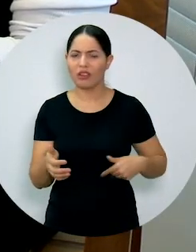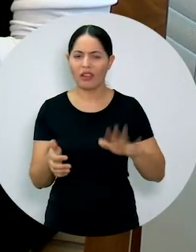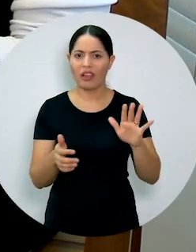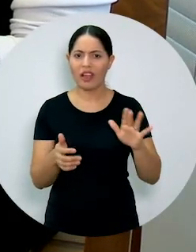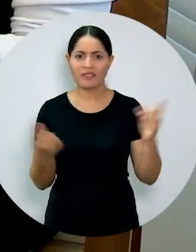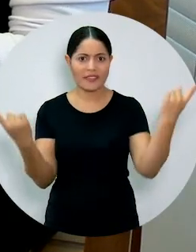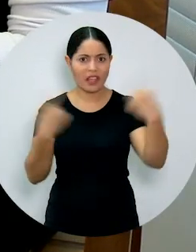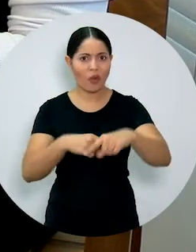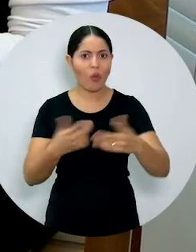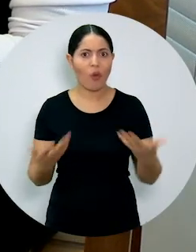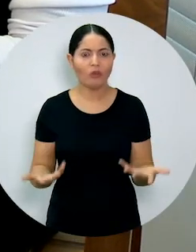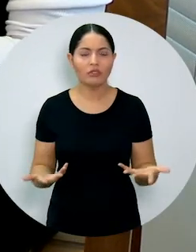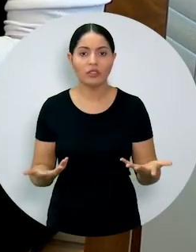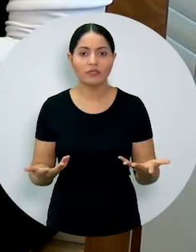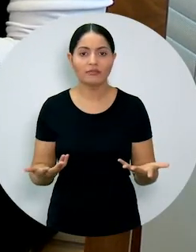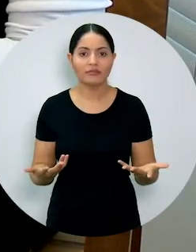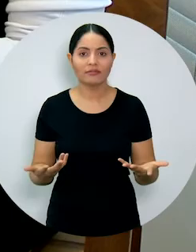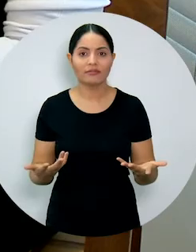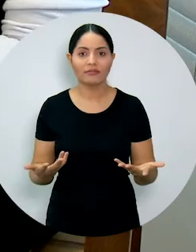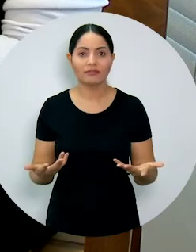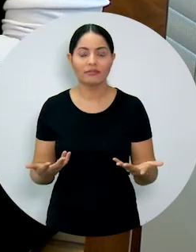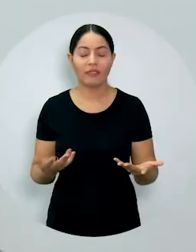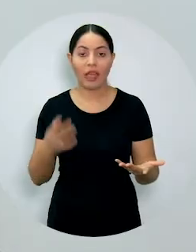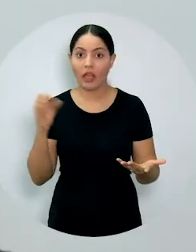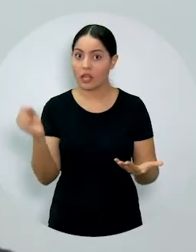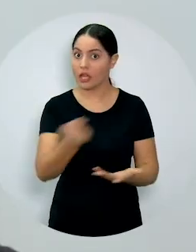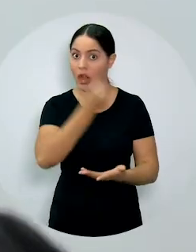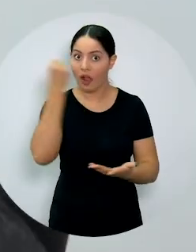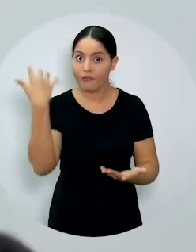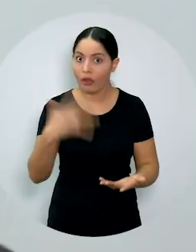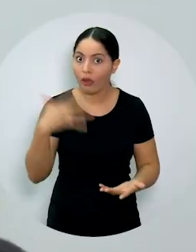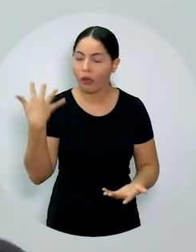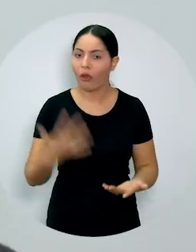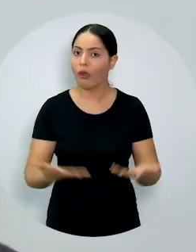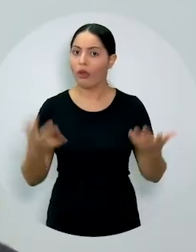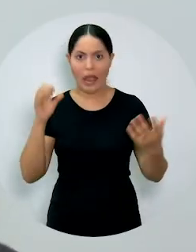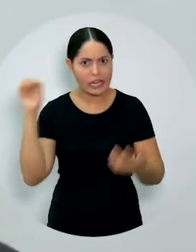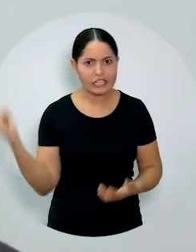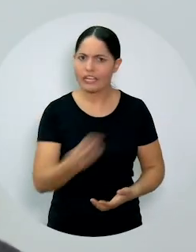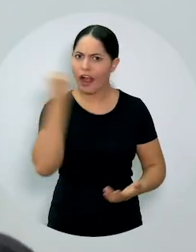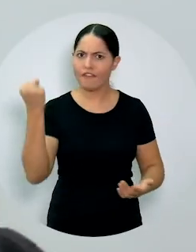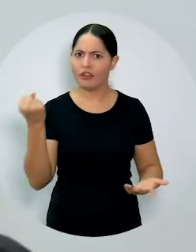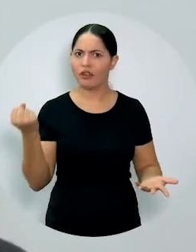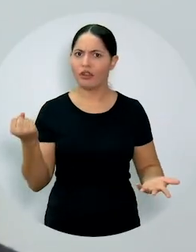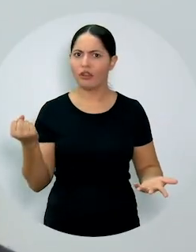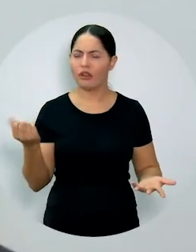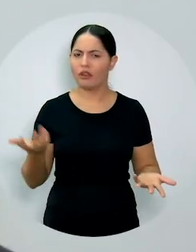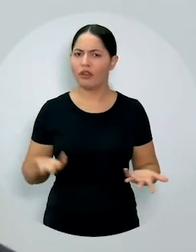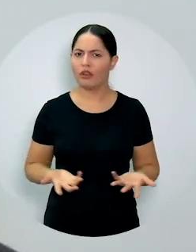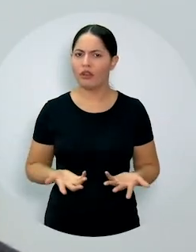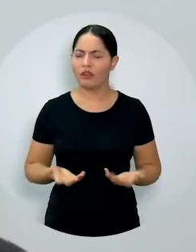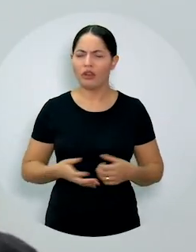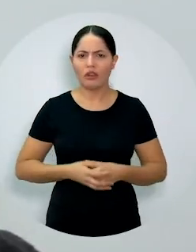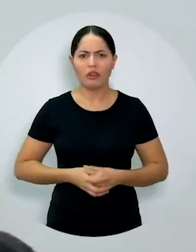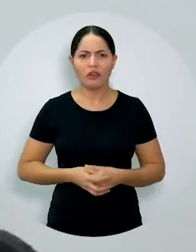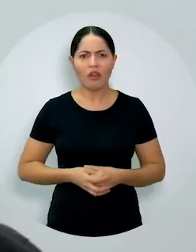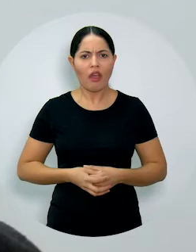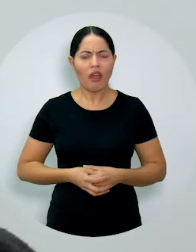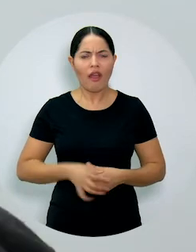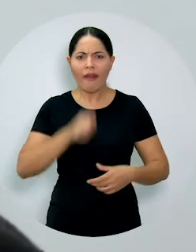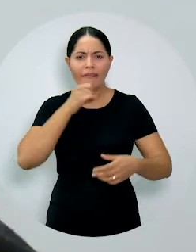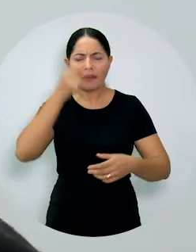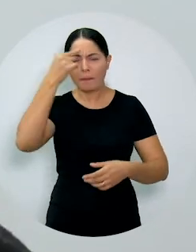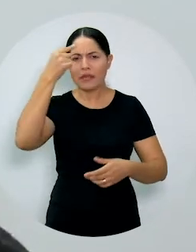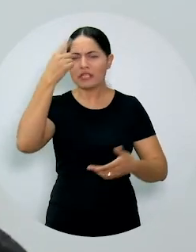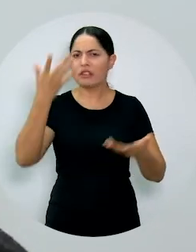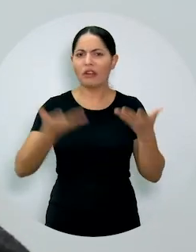muitas vezes é um órgão de contestação do poder público. Isto é gravíssimo. Isto é gravíssimo. E ainda